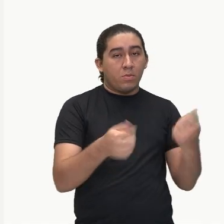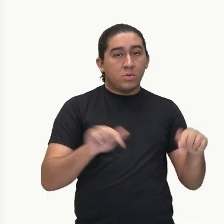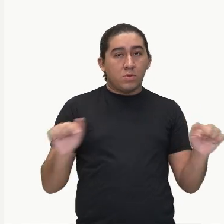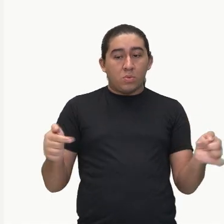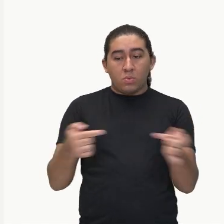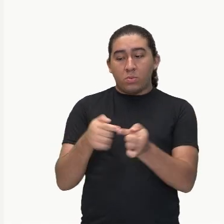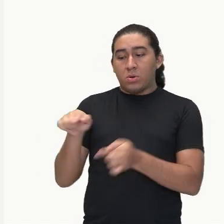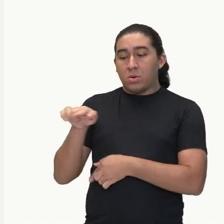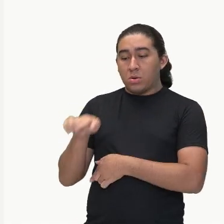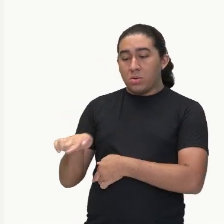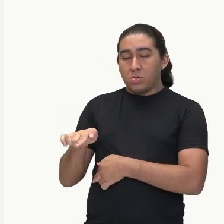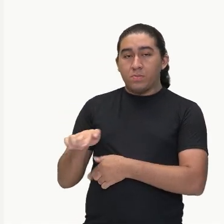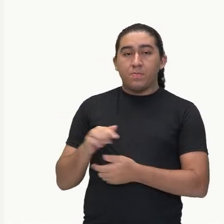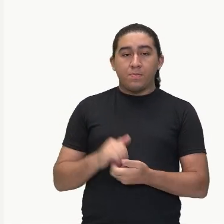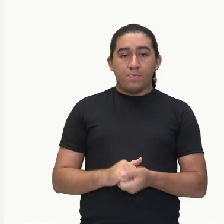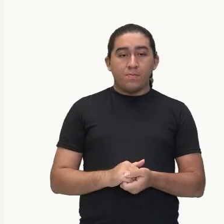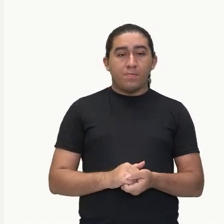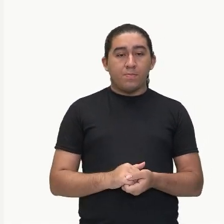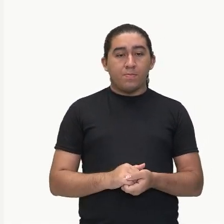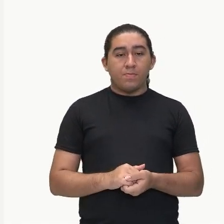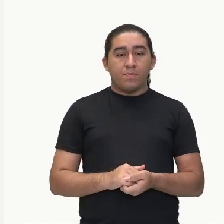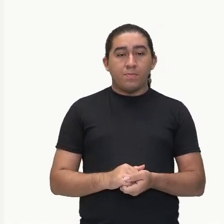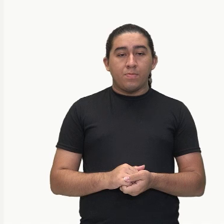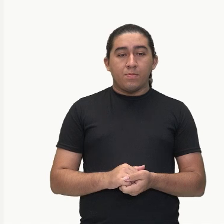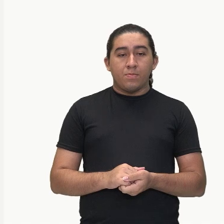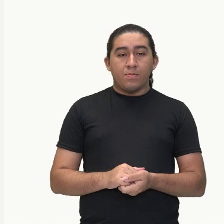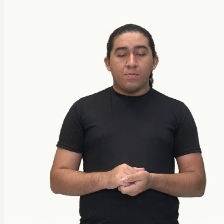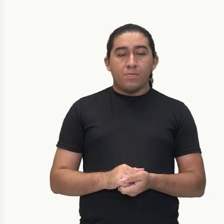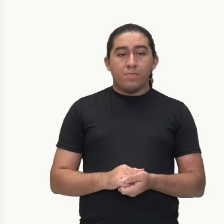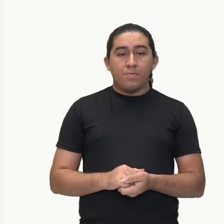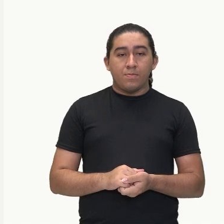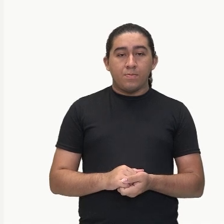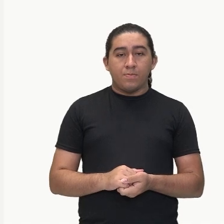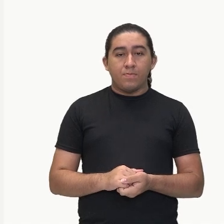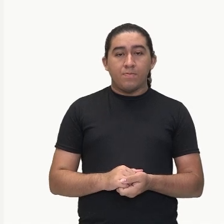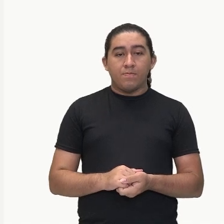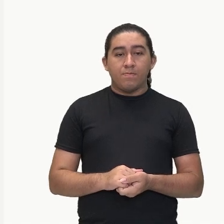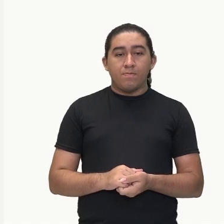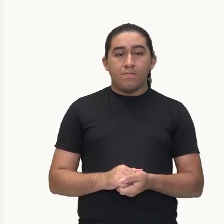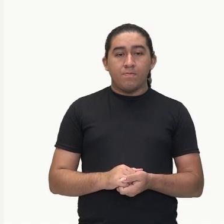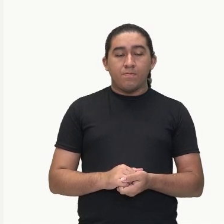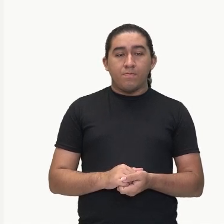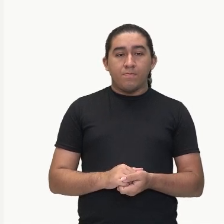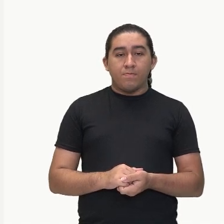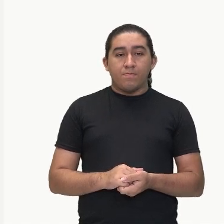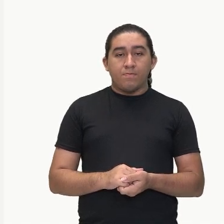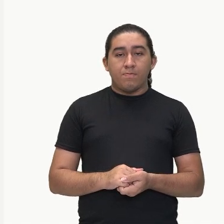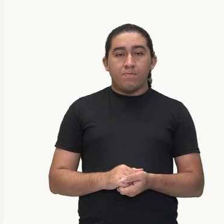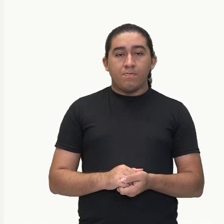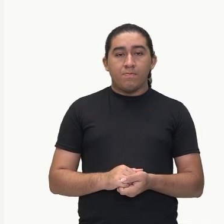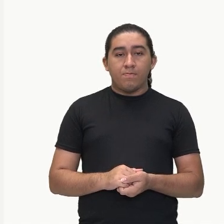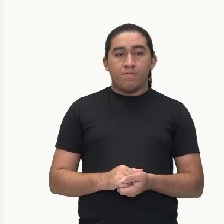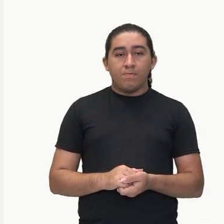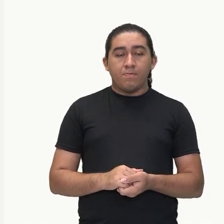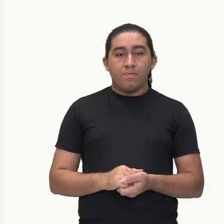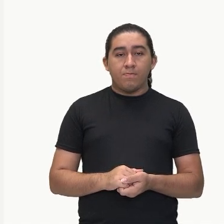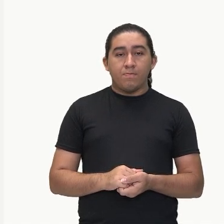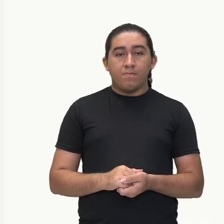concordar com o antecedente, com a pessoa do discurso aí, certo?